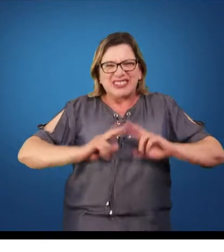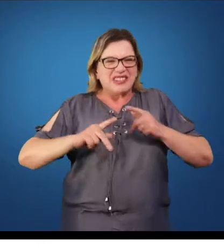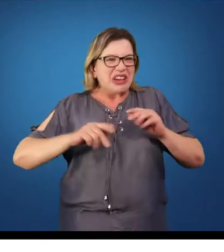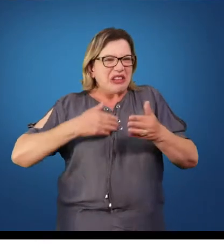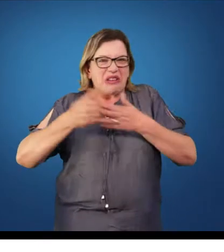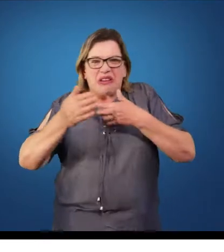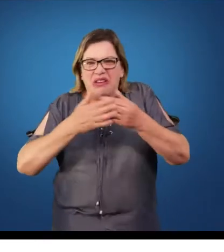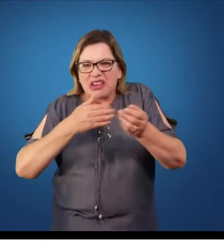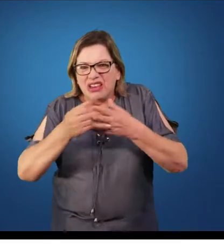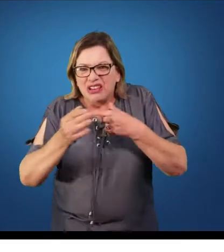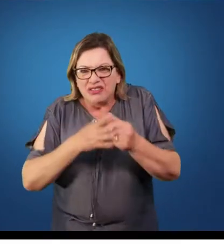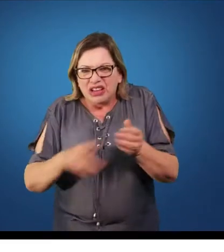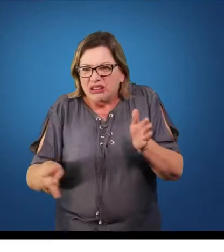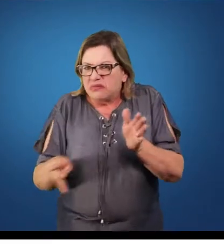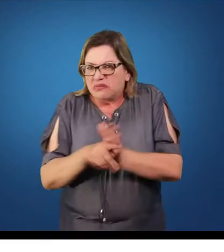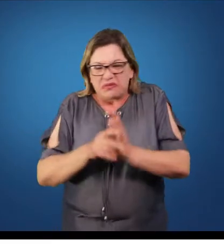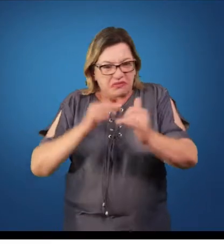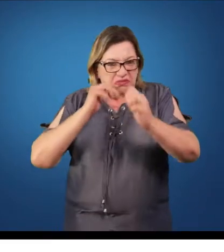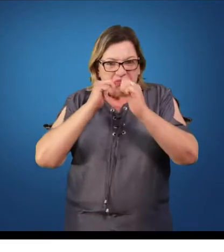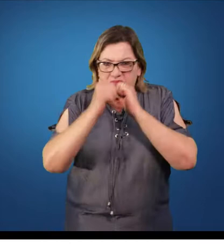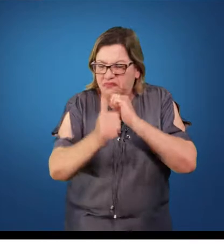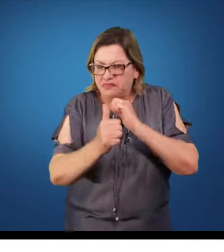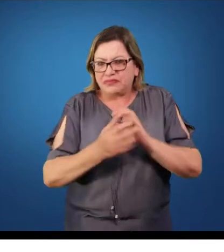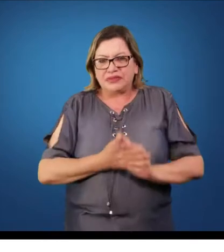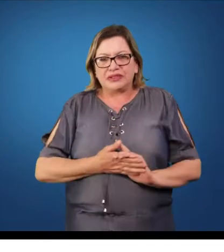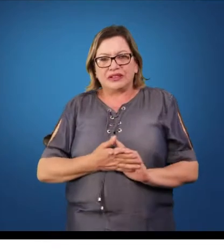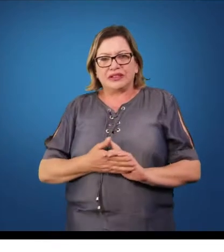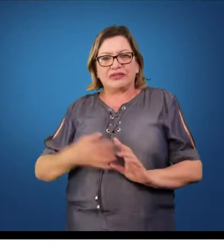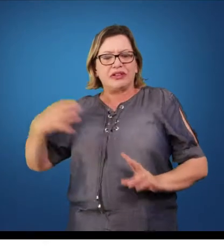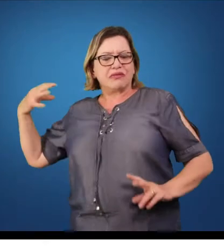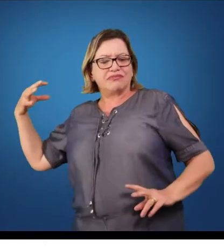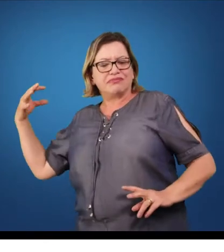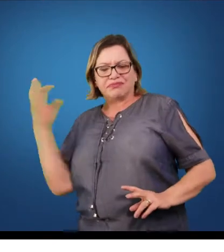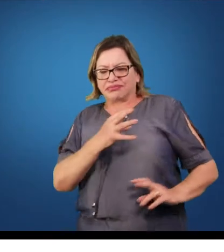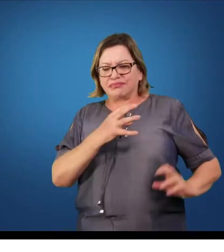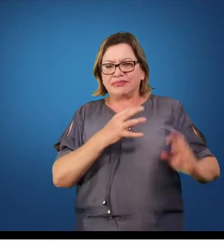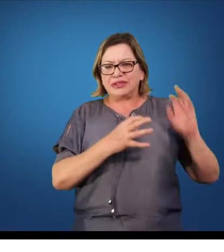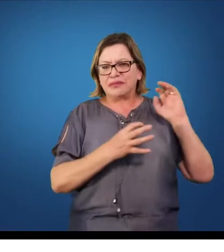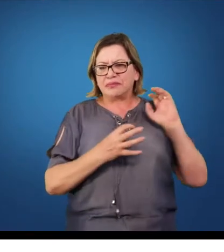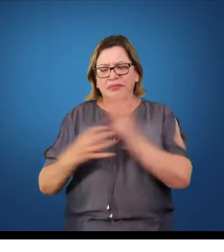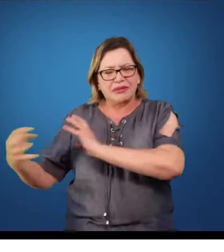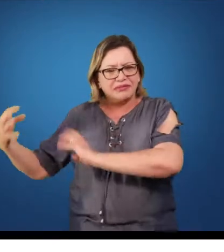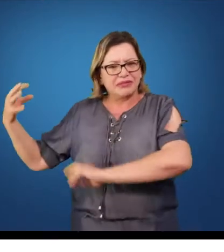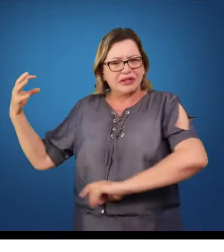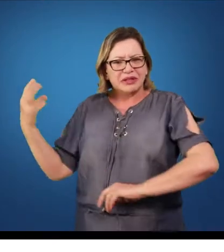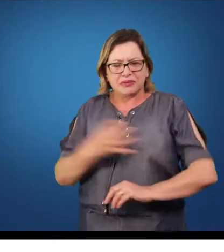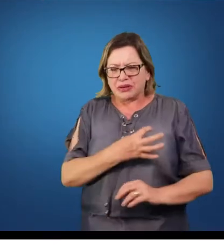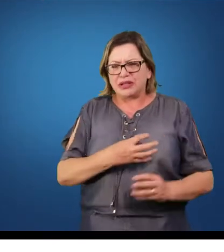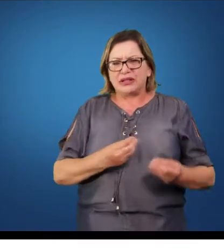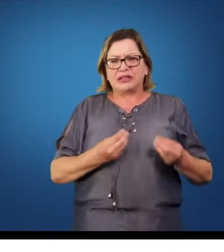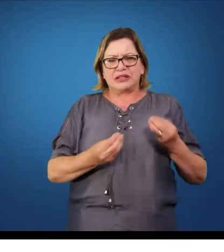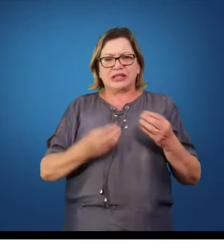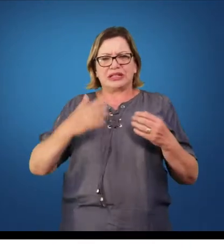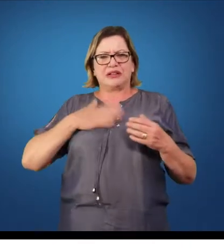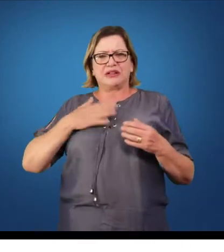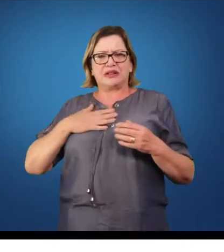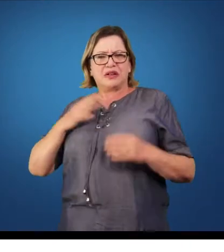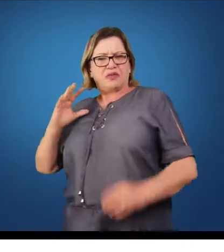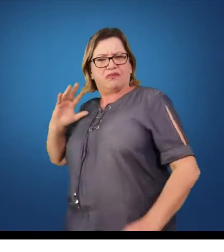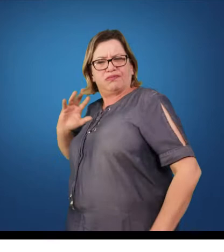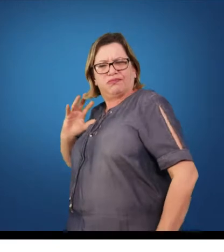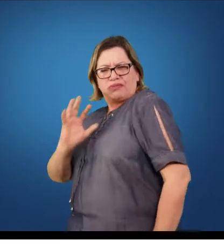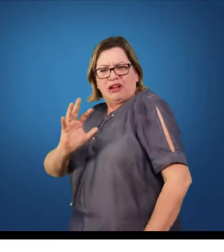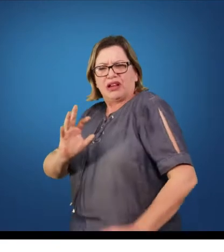outra bola qualquer de uma outra modalidade, né? E faria o quê com você? Passe de peito,